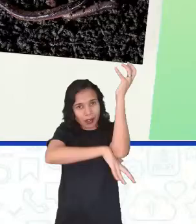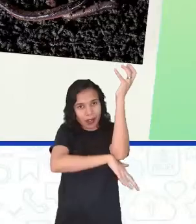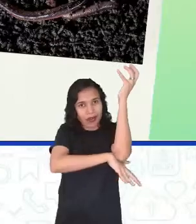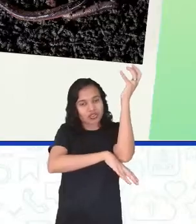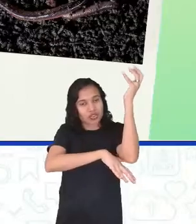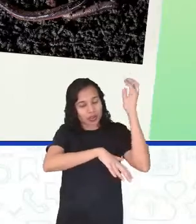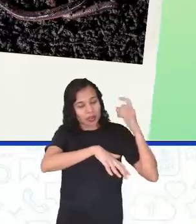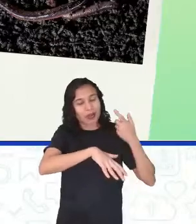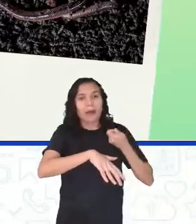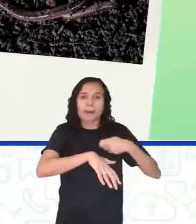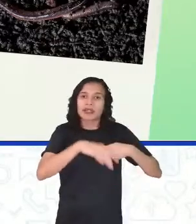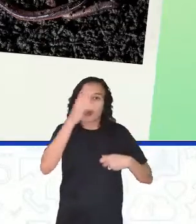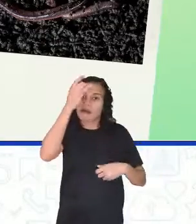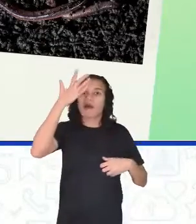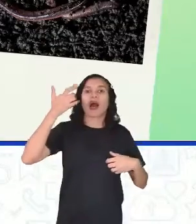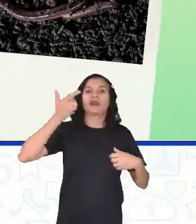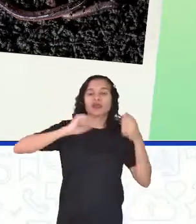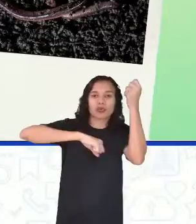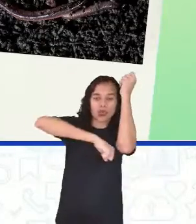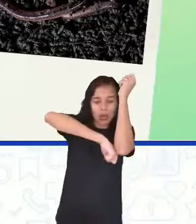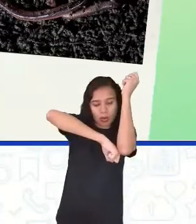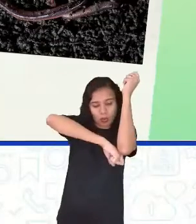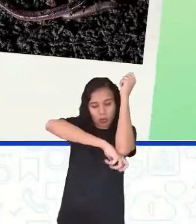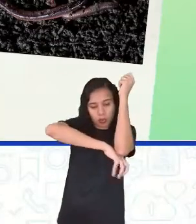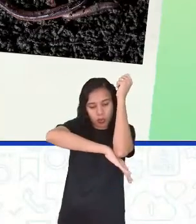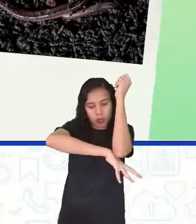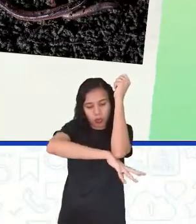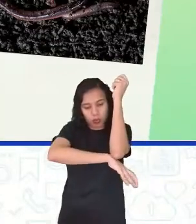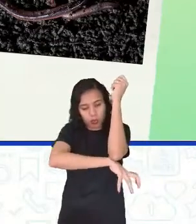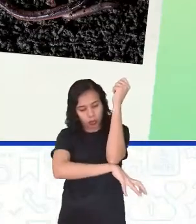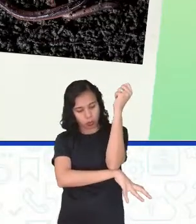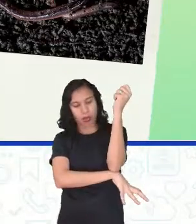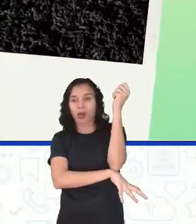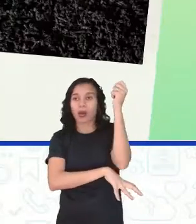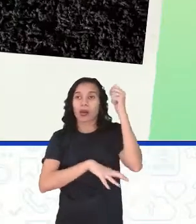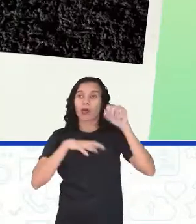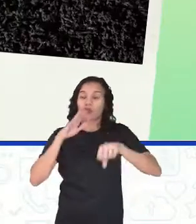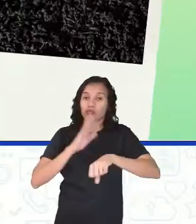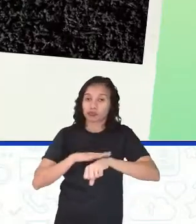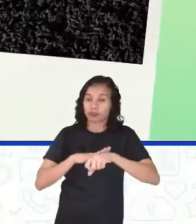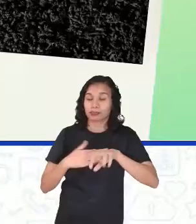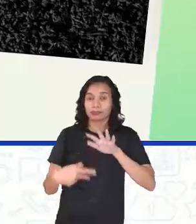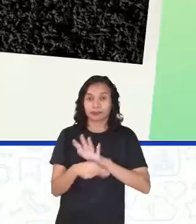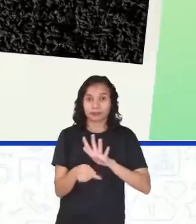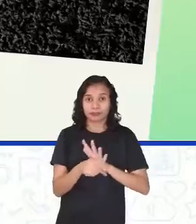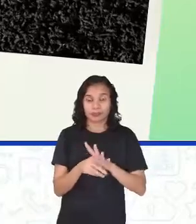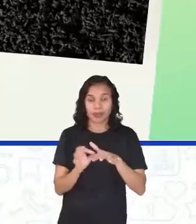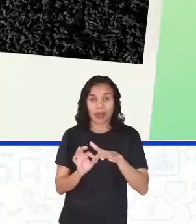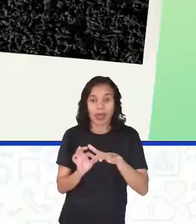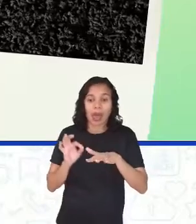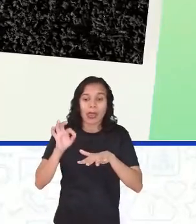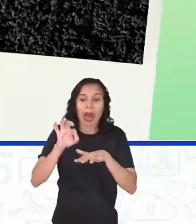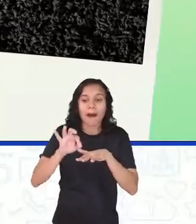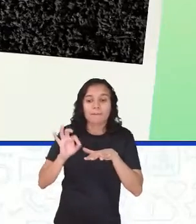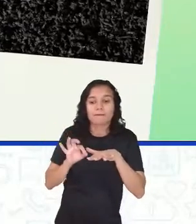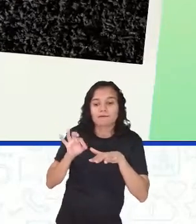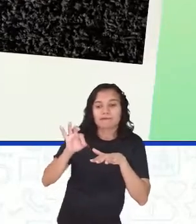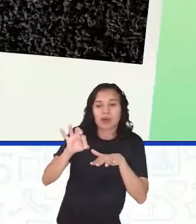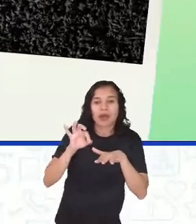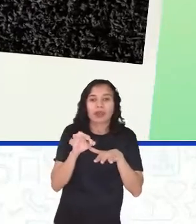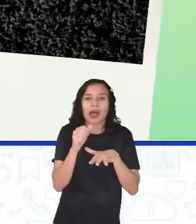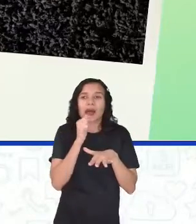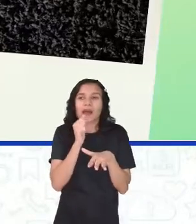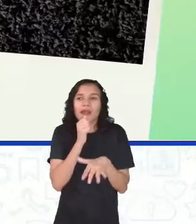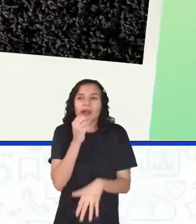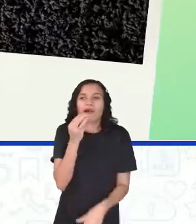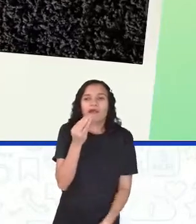não encontrar dificuldades para se desenvolver. Principalmente na hora da questão aí da semente, que são as raízes ainda muito